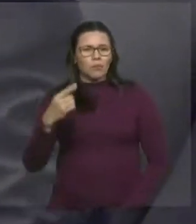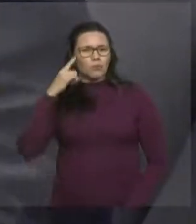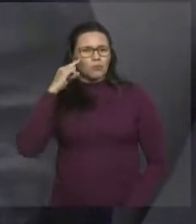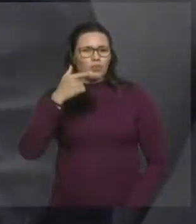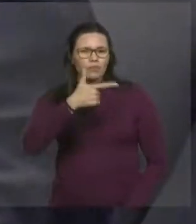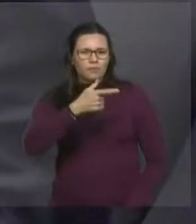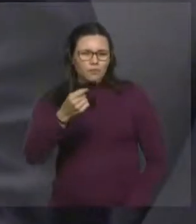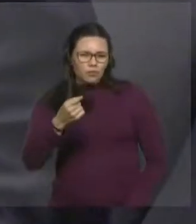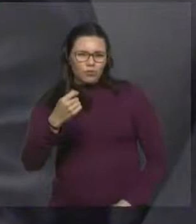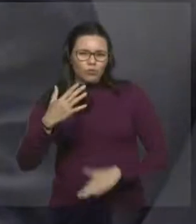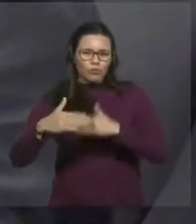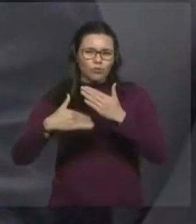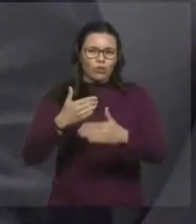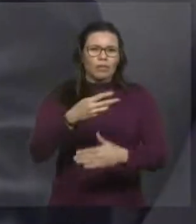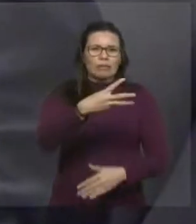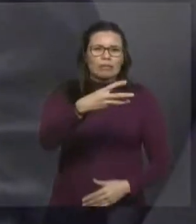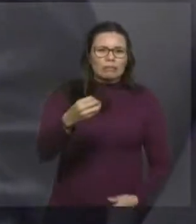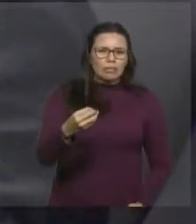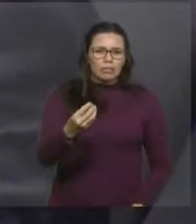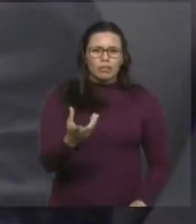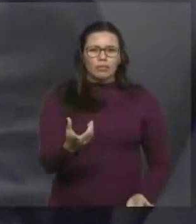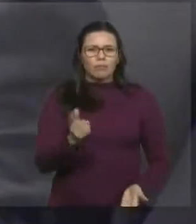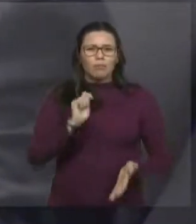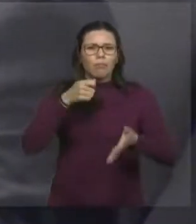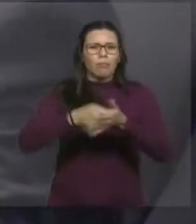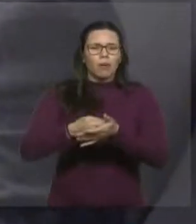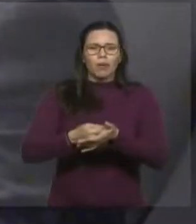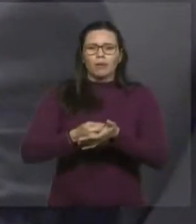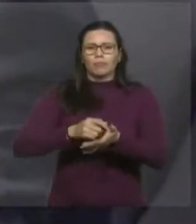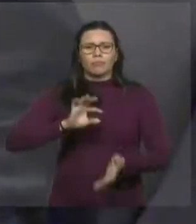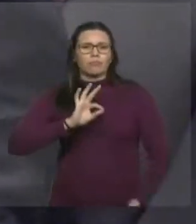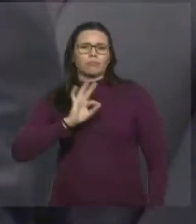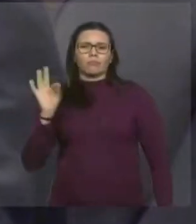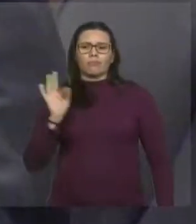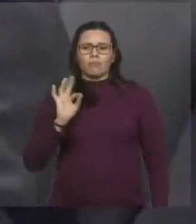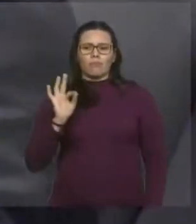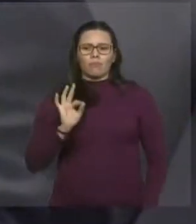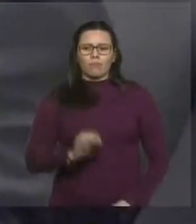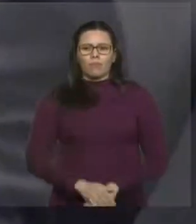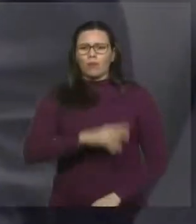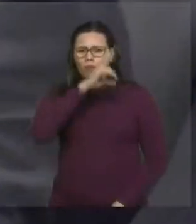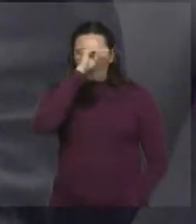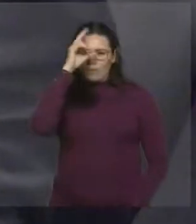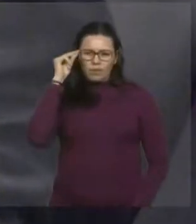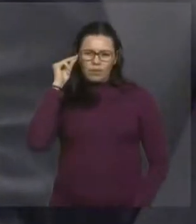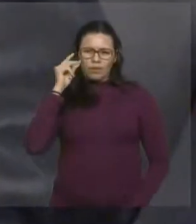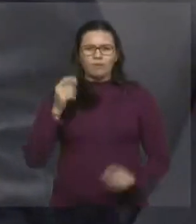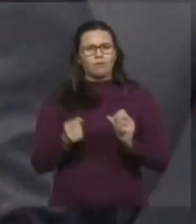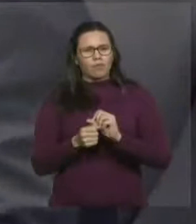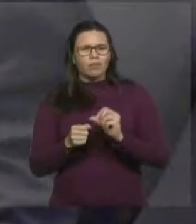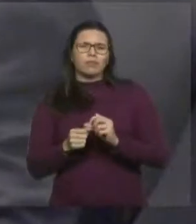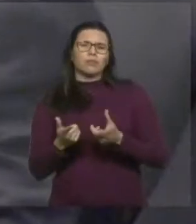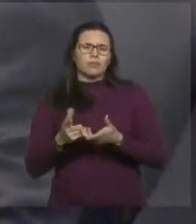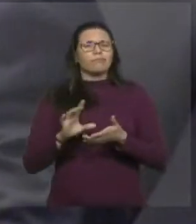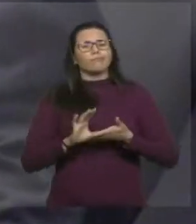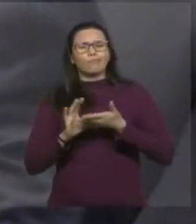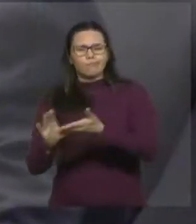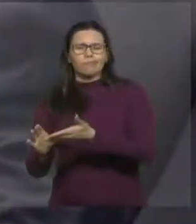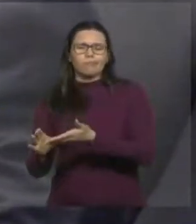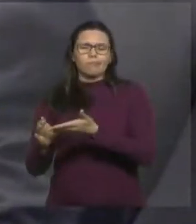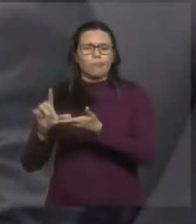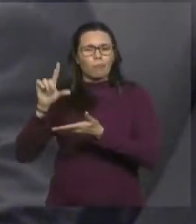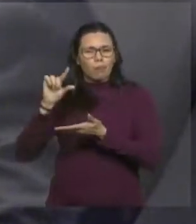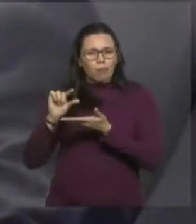30, ninguém cobre mais isso. O município, por sua parte, fazia alguma complementação. A